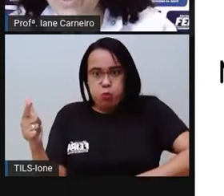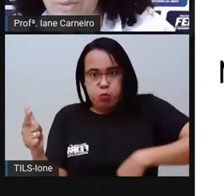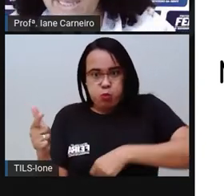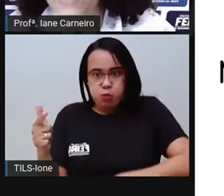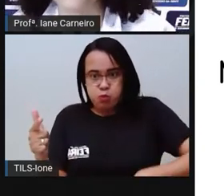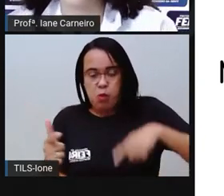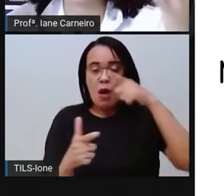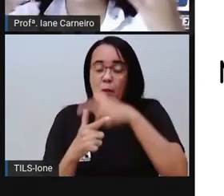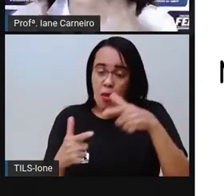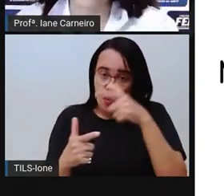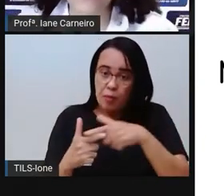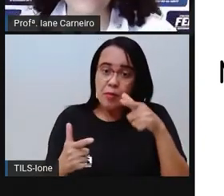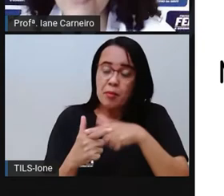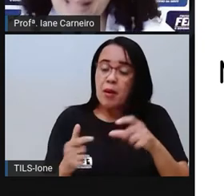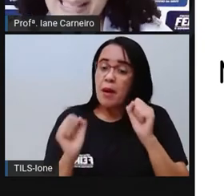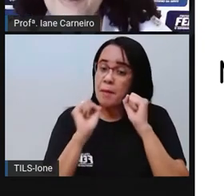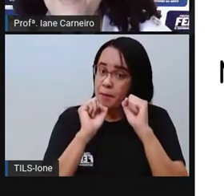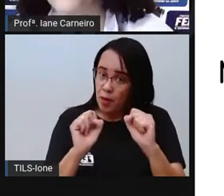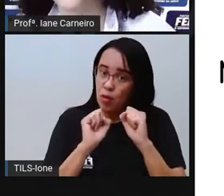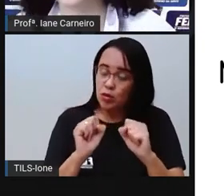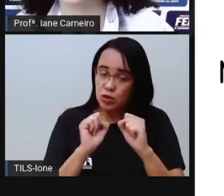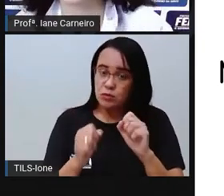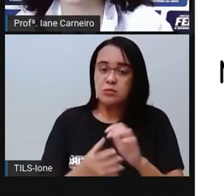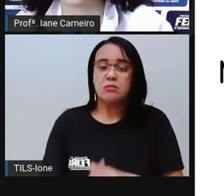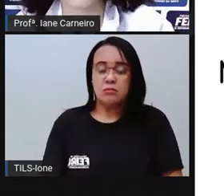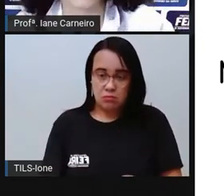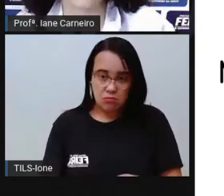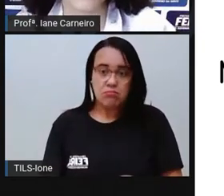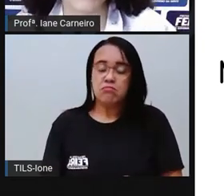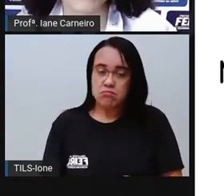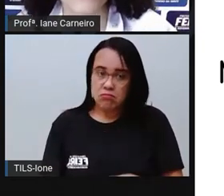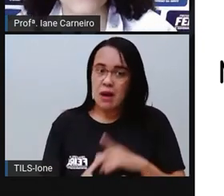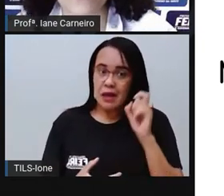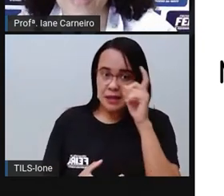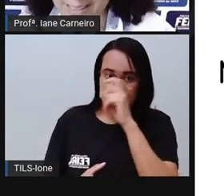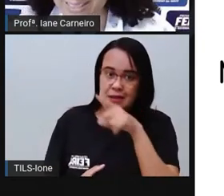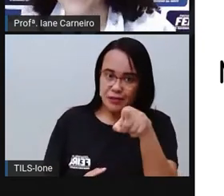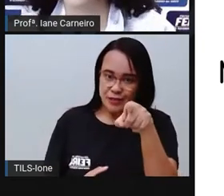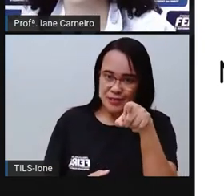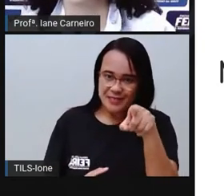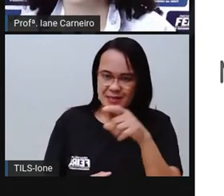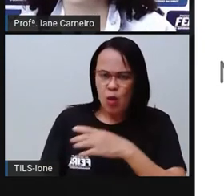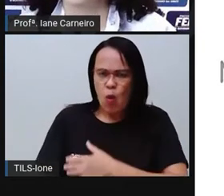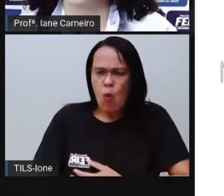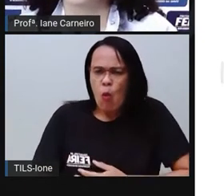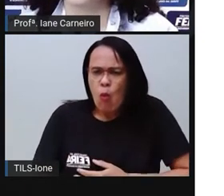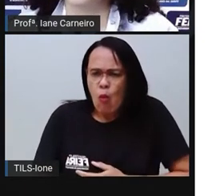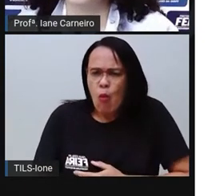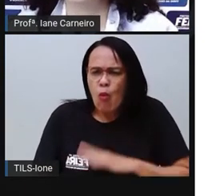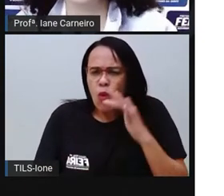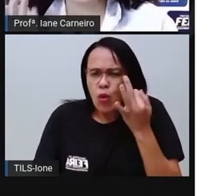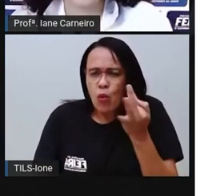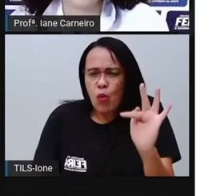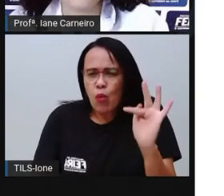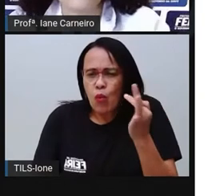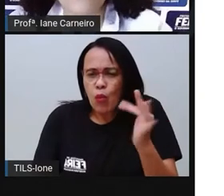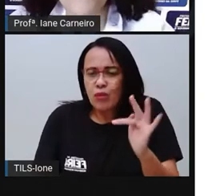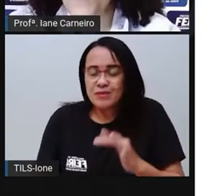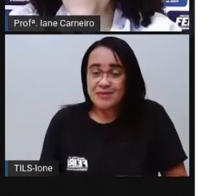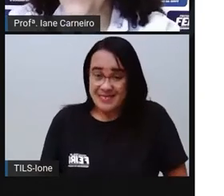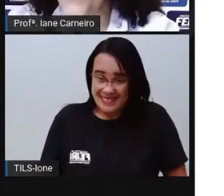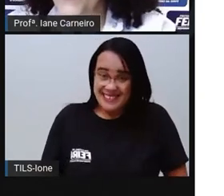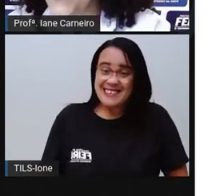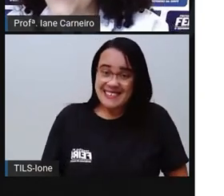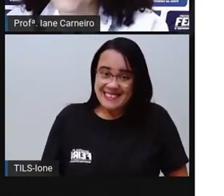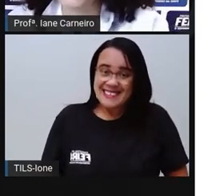muito doente, mas você vai ficar com a dor de barriga bem forte, tá certo? Olha a cara da Pró aqui com dor de barriga. Então vamos lá, gente. A gente já